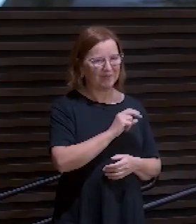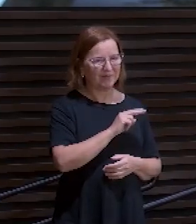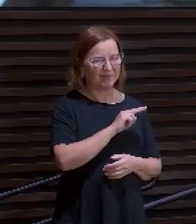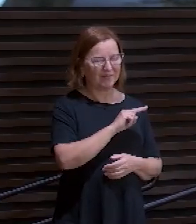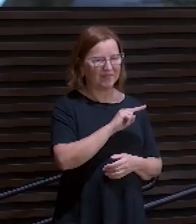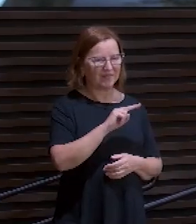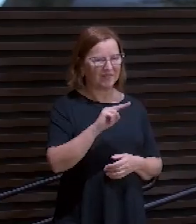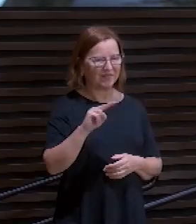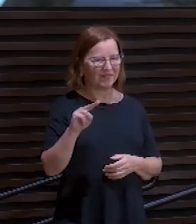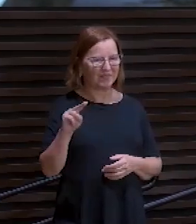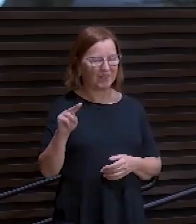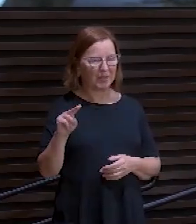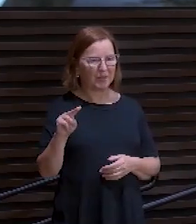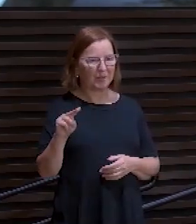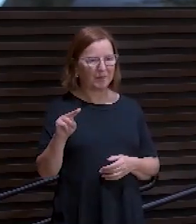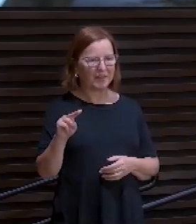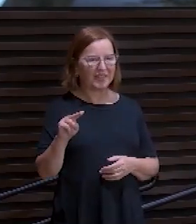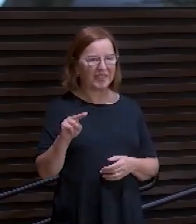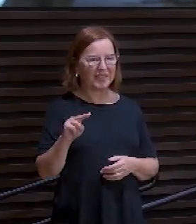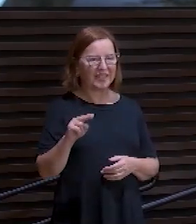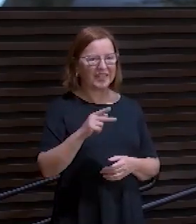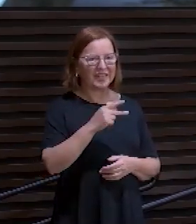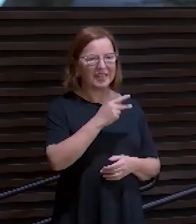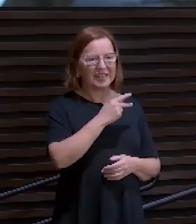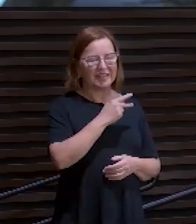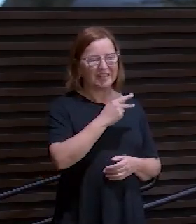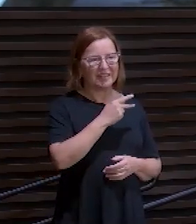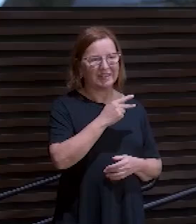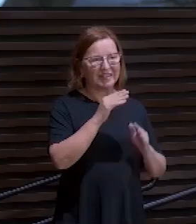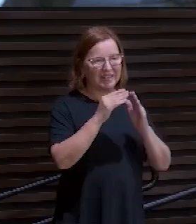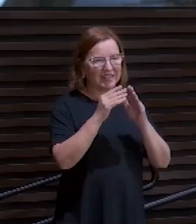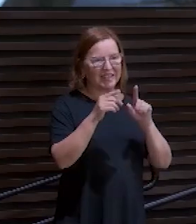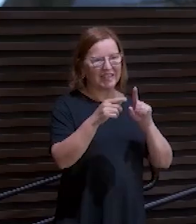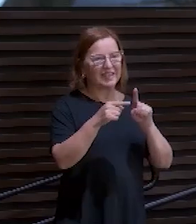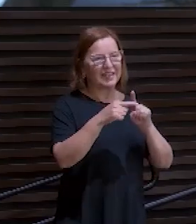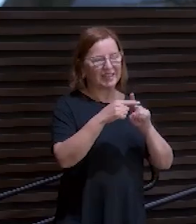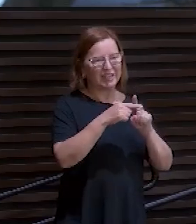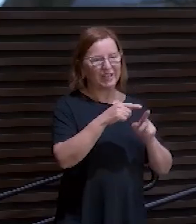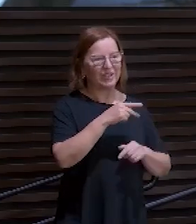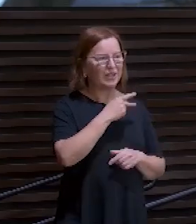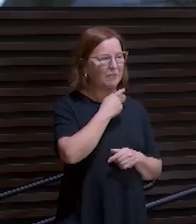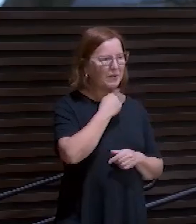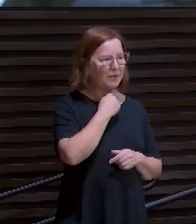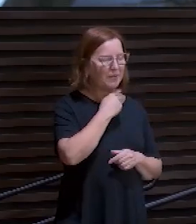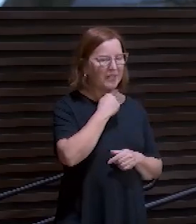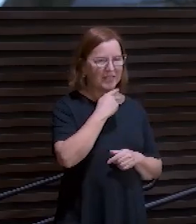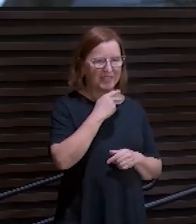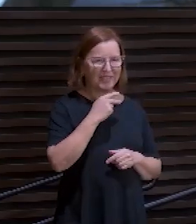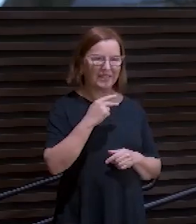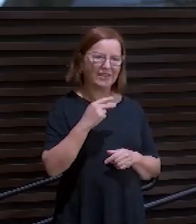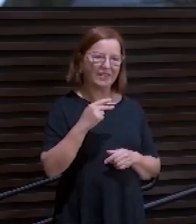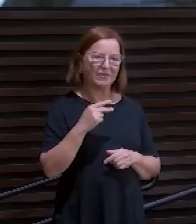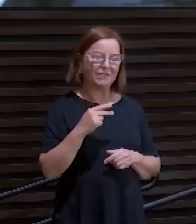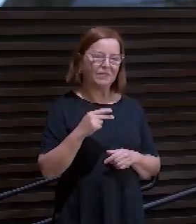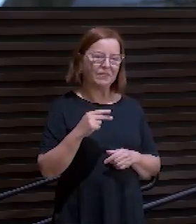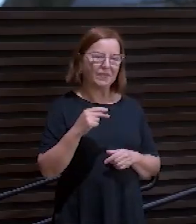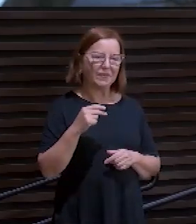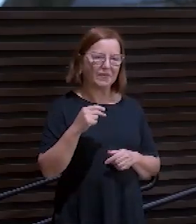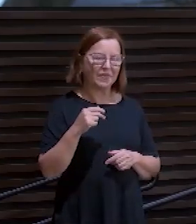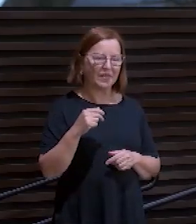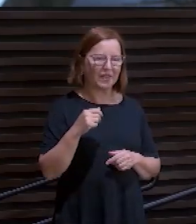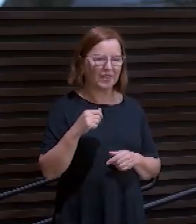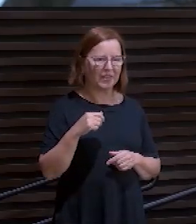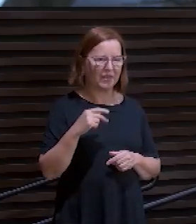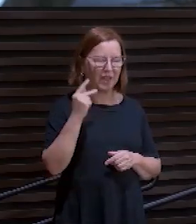igreja, a Igreja Presbiteriana do Alto Branco, em Campina Grande, da minha família, que está aqui, pelo privilégio que Deus me